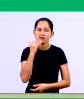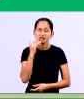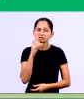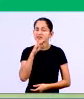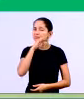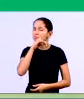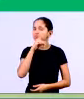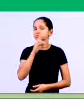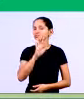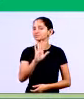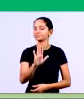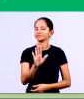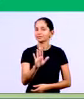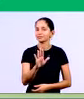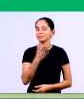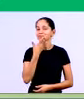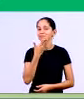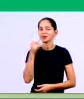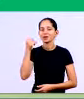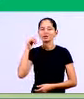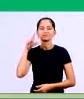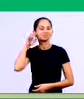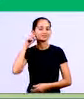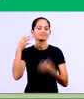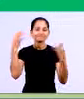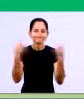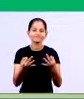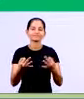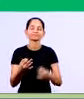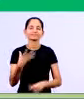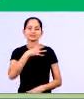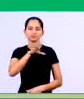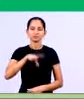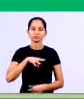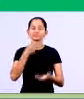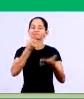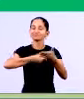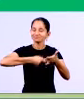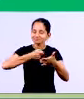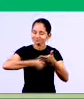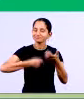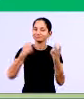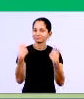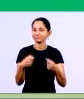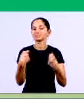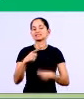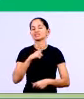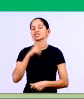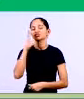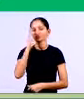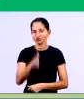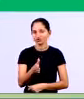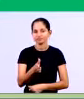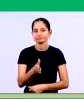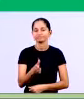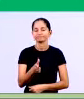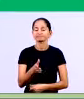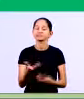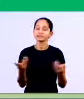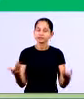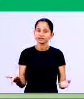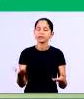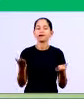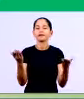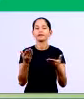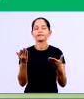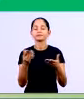nós duplicamos para dar essa sonoridade que a língua portuguesa brasileira tem. A consoante com